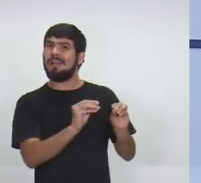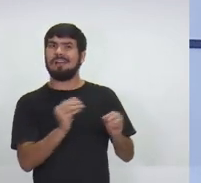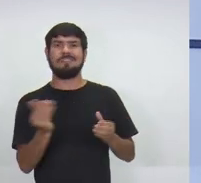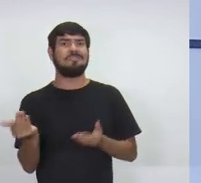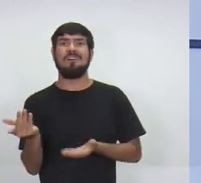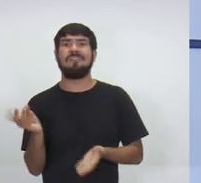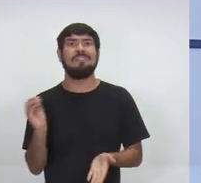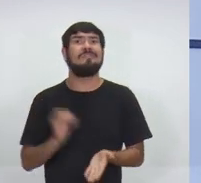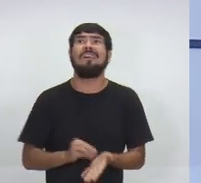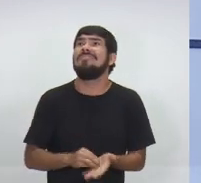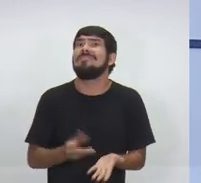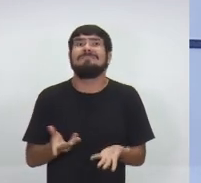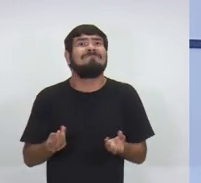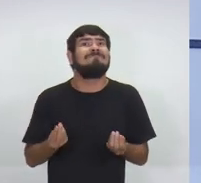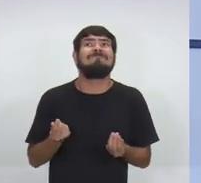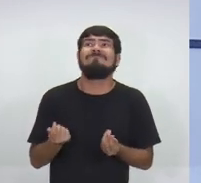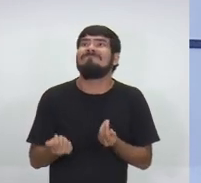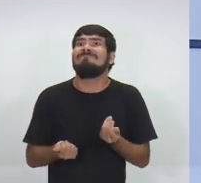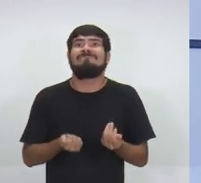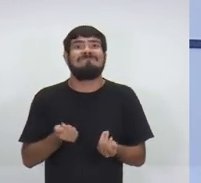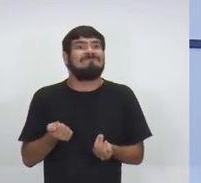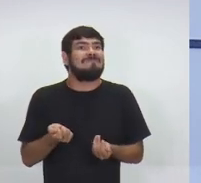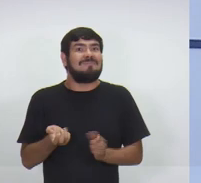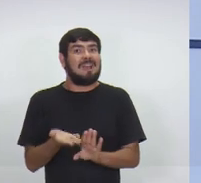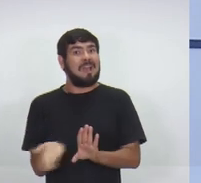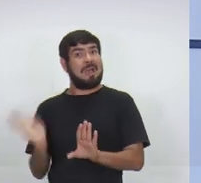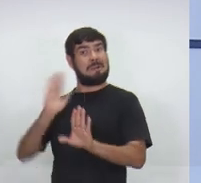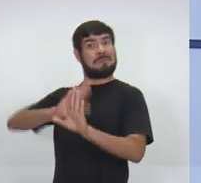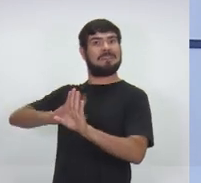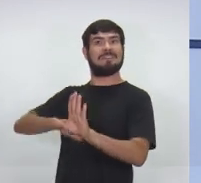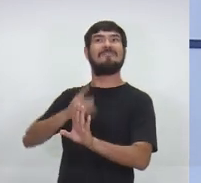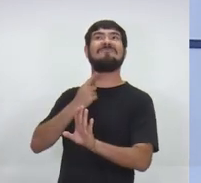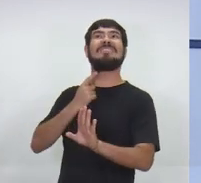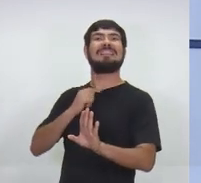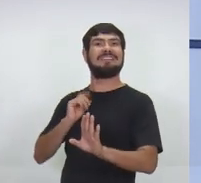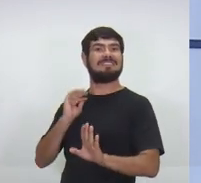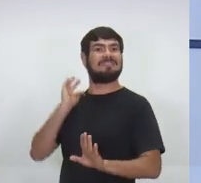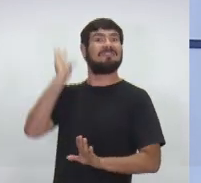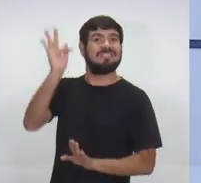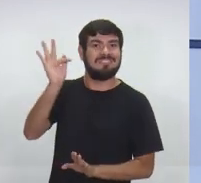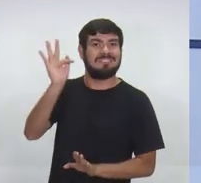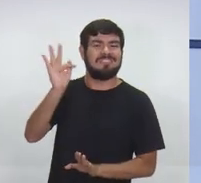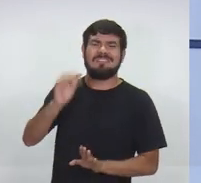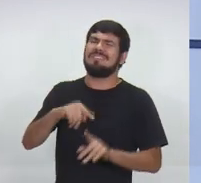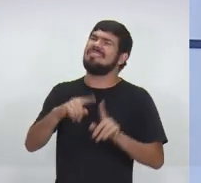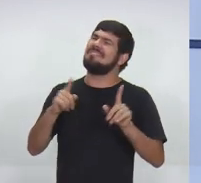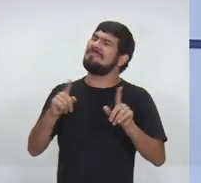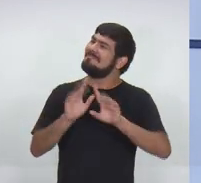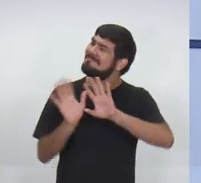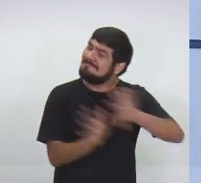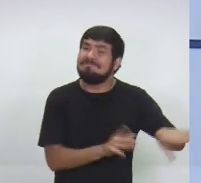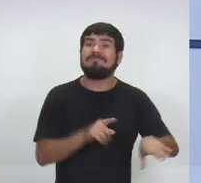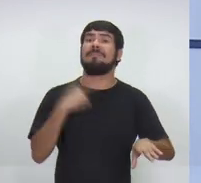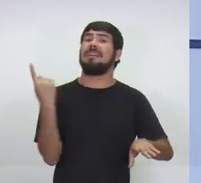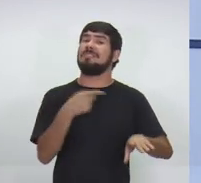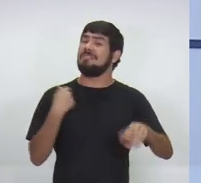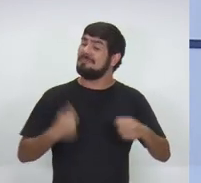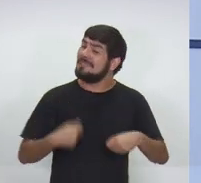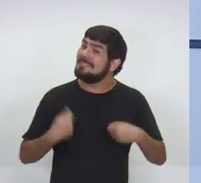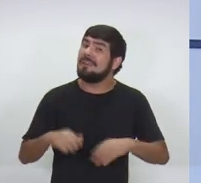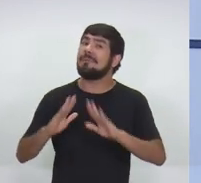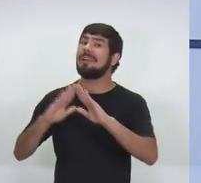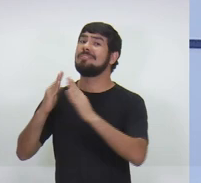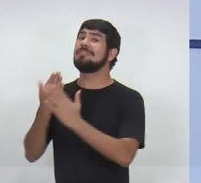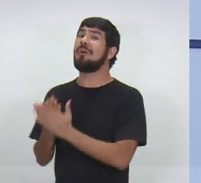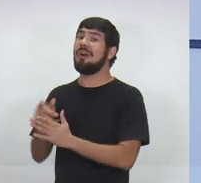tem aliens um uma perspectiva de futuro agora mais do que isso nós precisamos fazer com que a nossa escola seja de